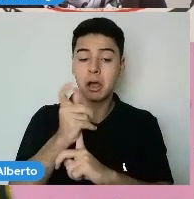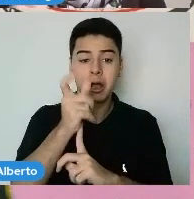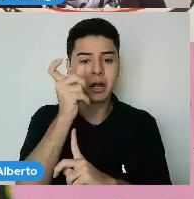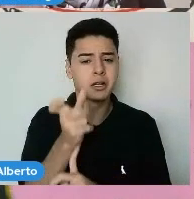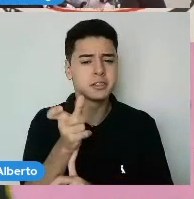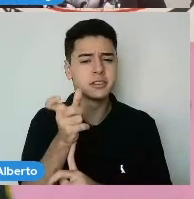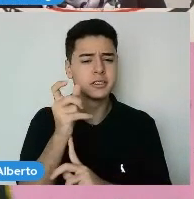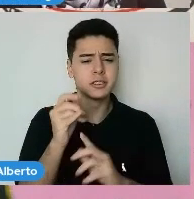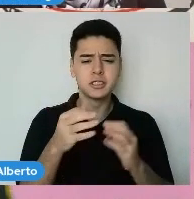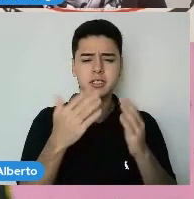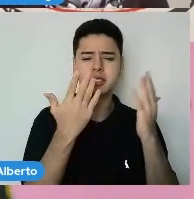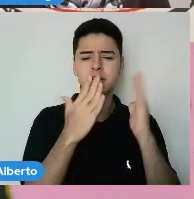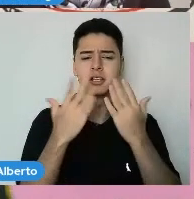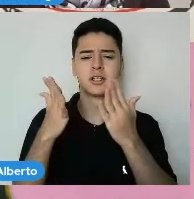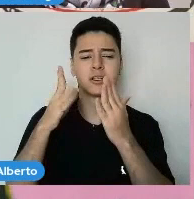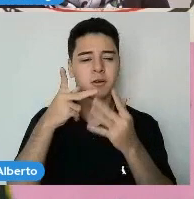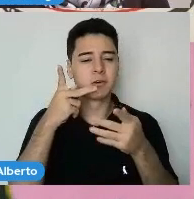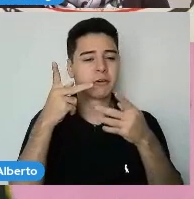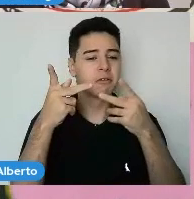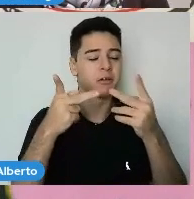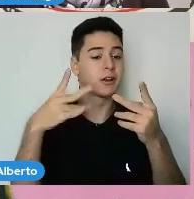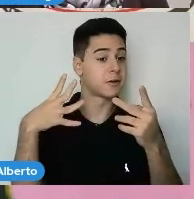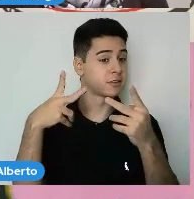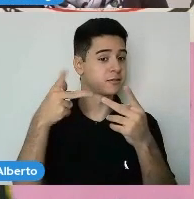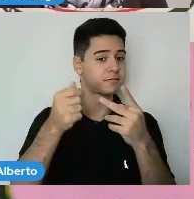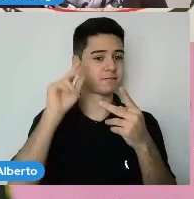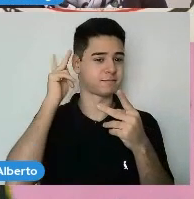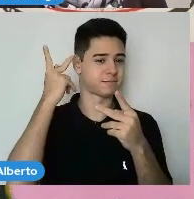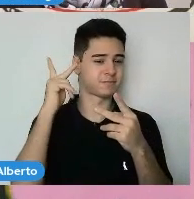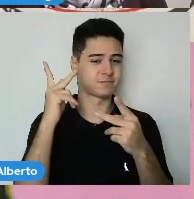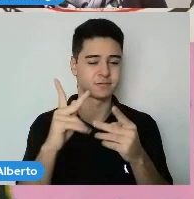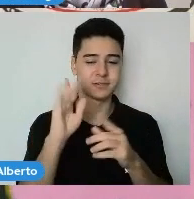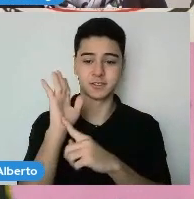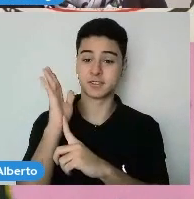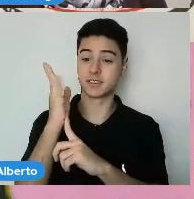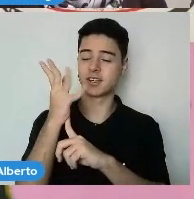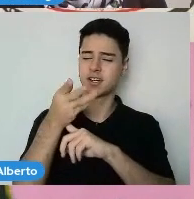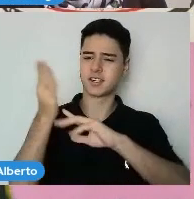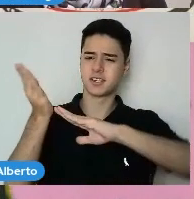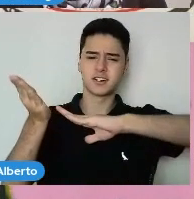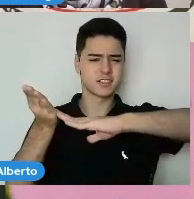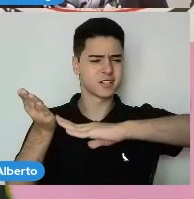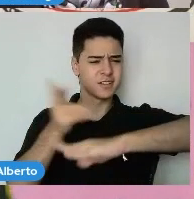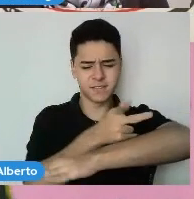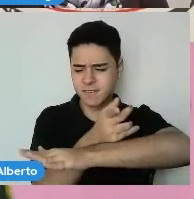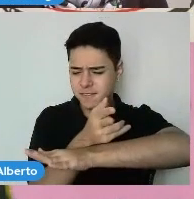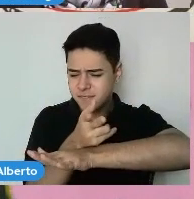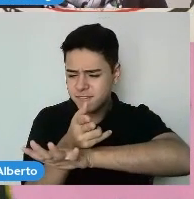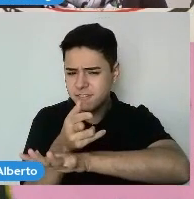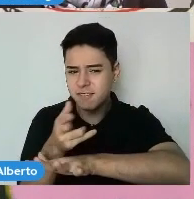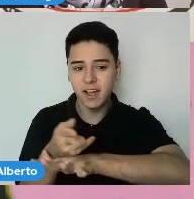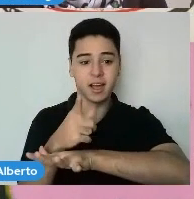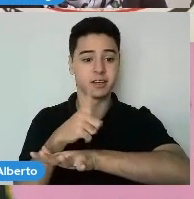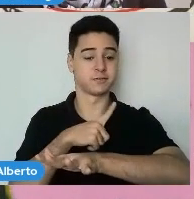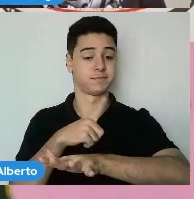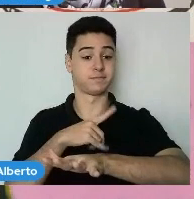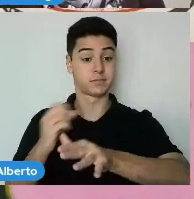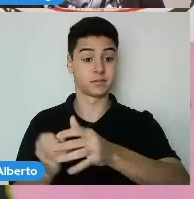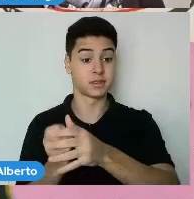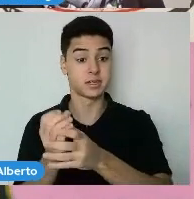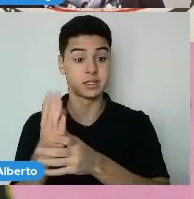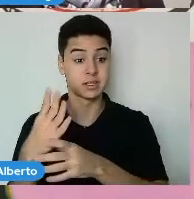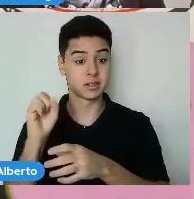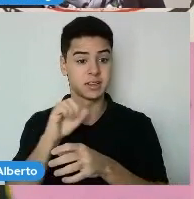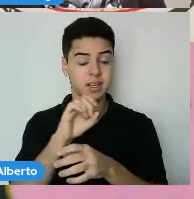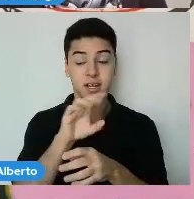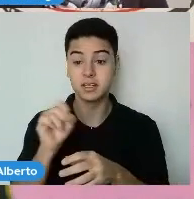que eu pincelei aí na história da arte contemporânea, entre tantos artistas que surgem, né, a cada